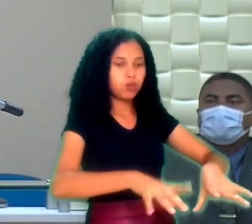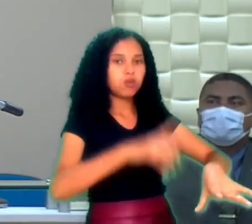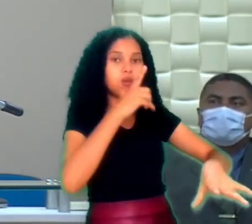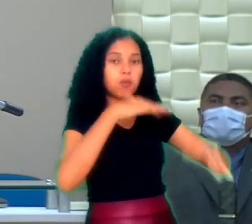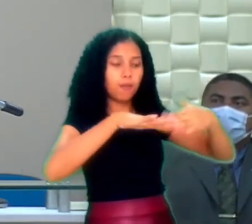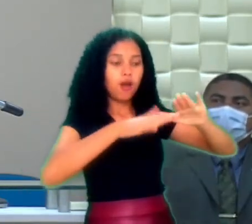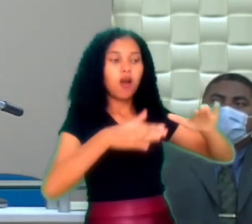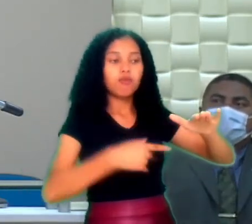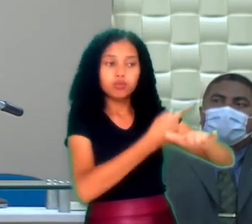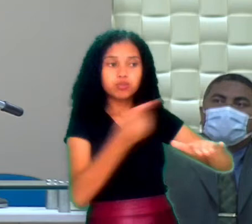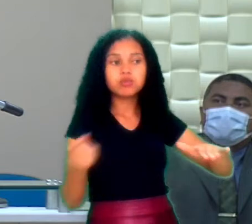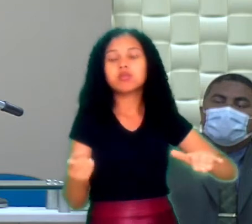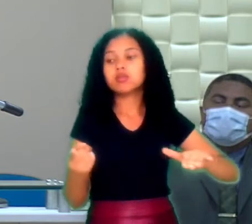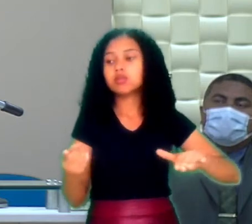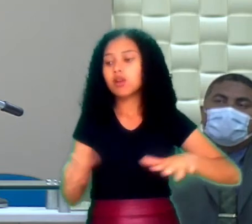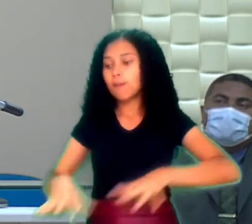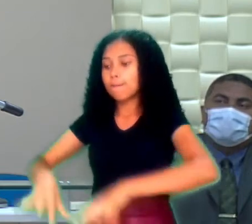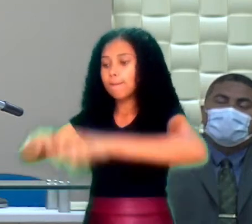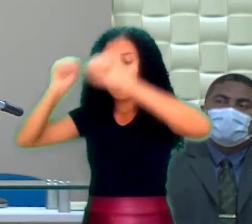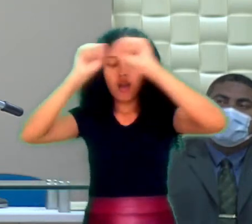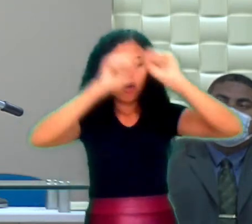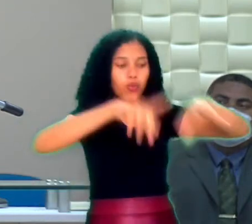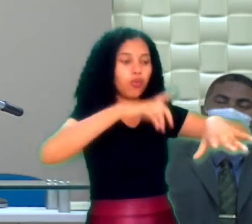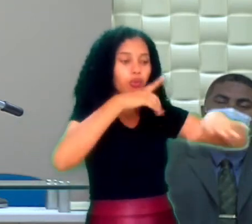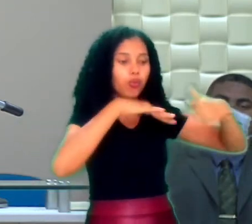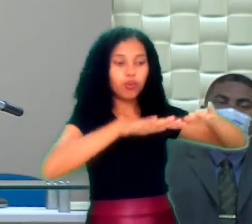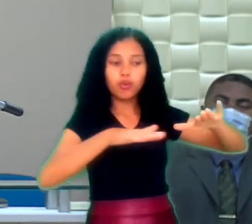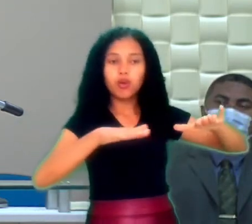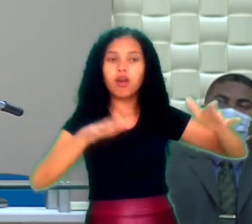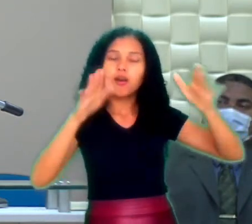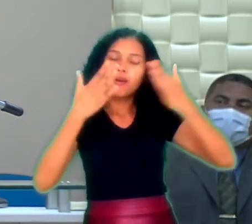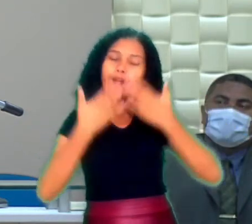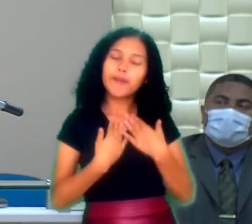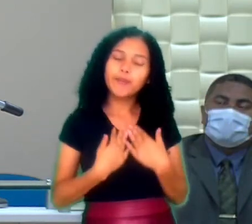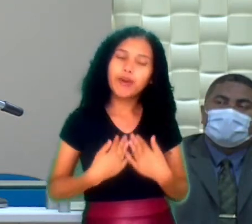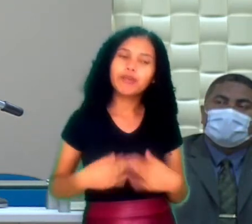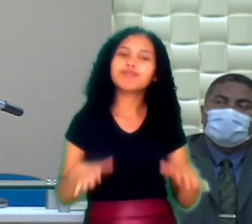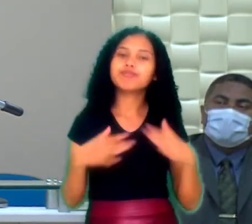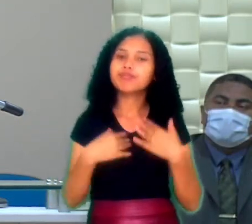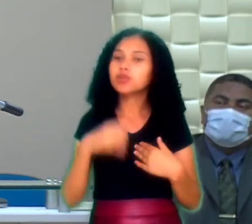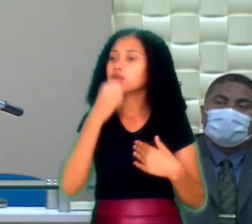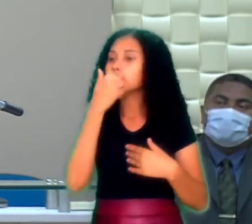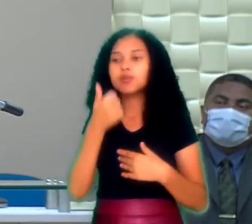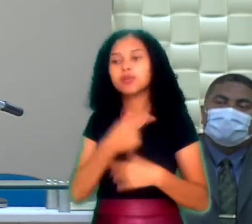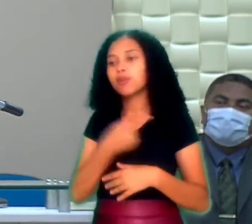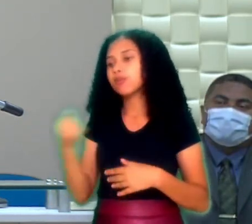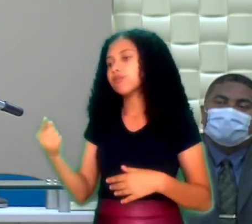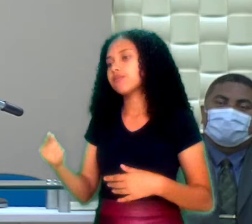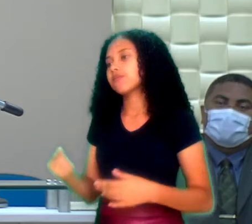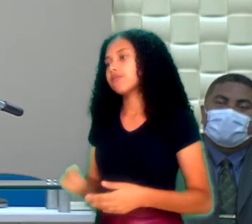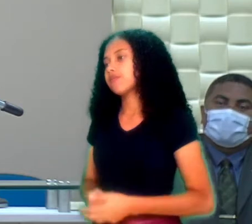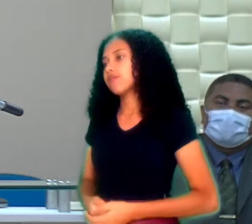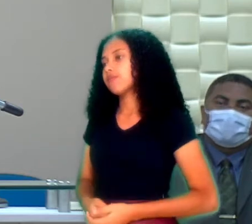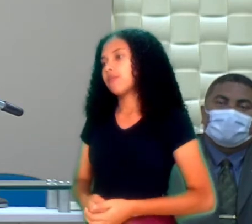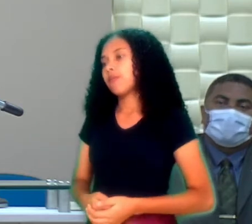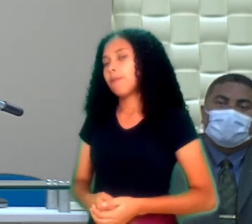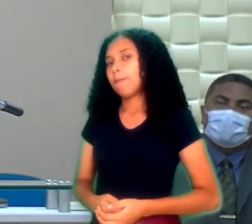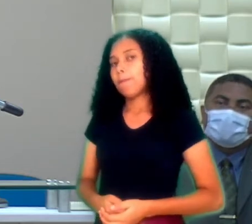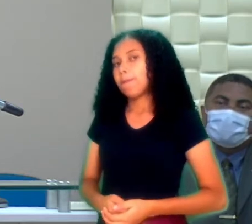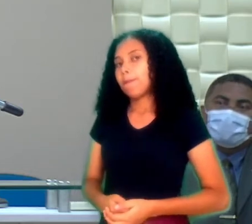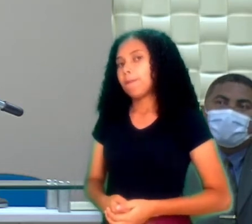acorda, porque sozinho ele não acorda, ele está no porão dormindo